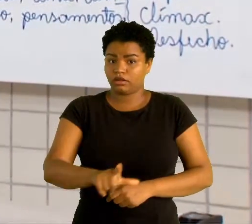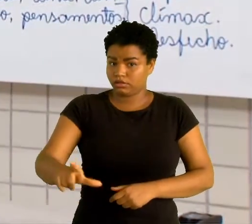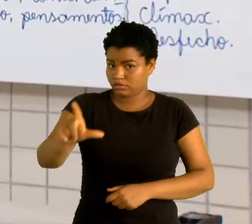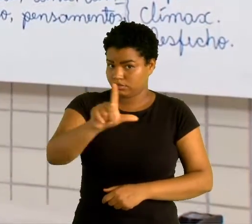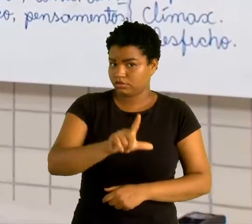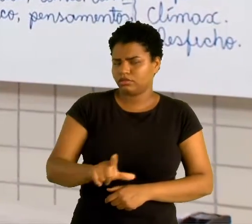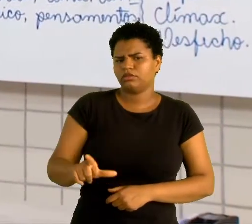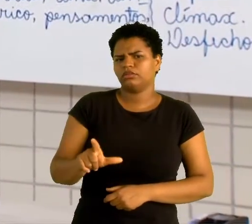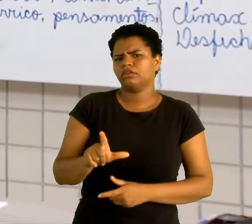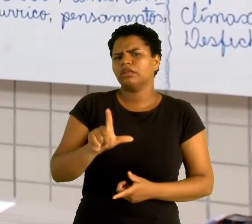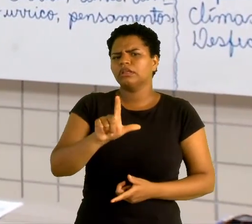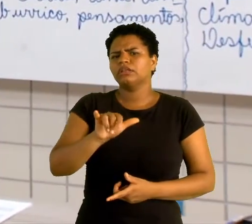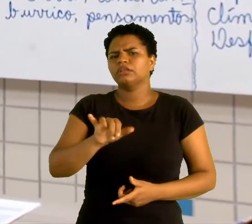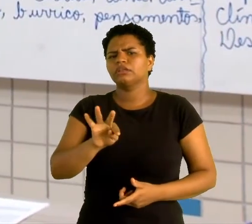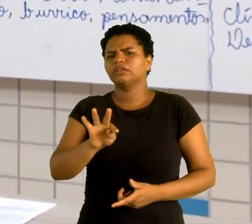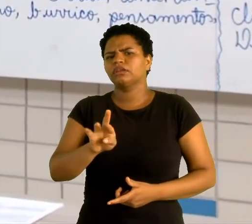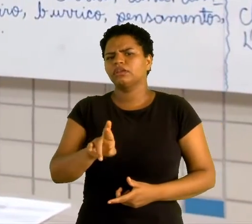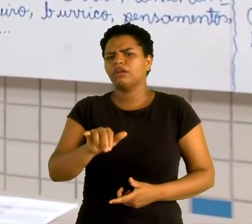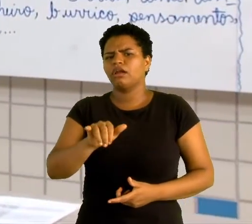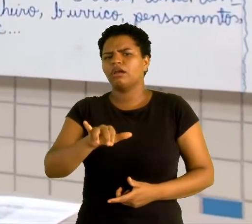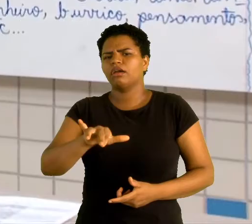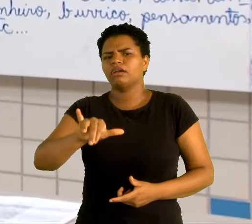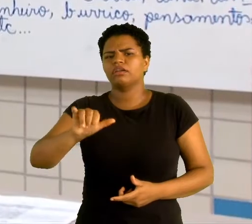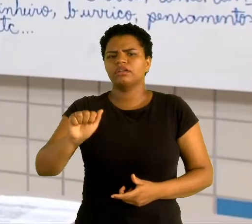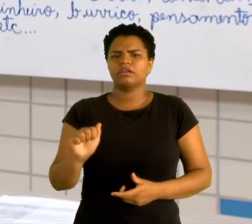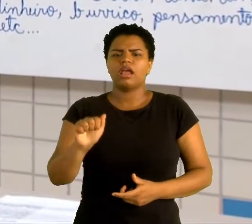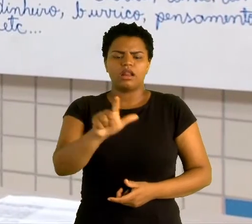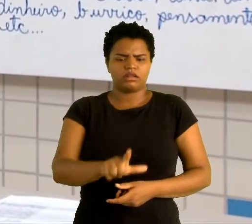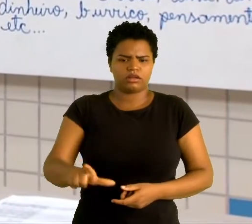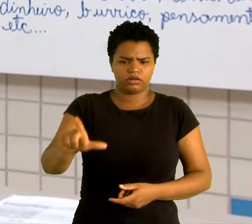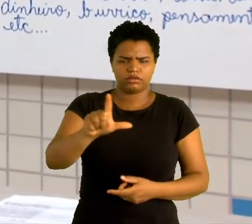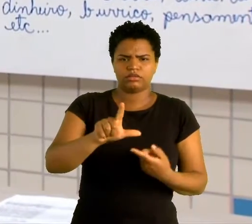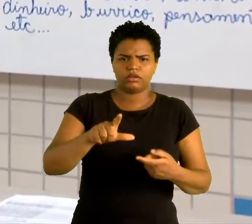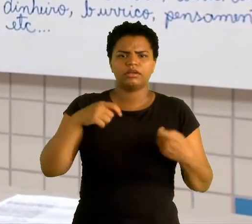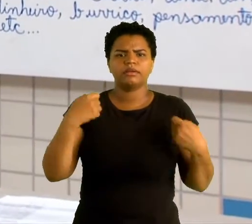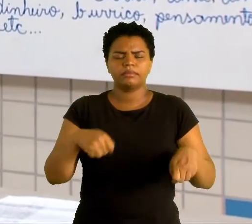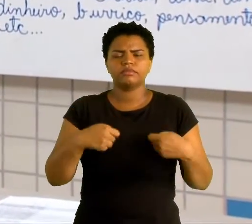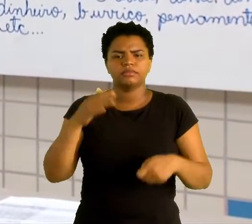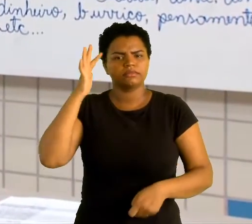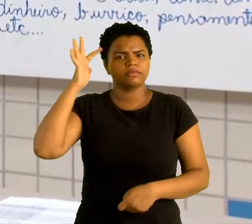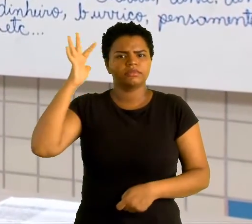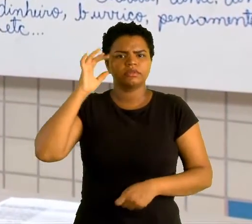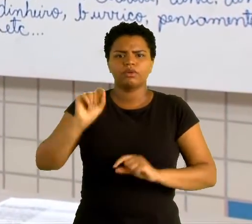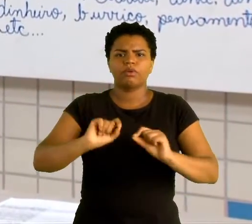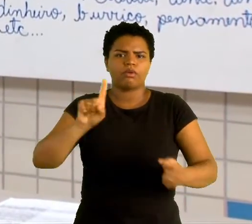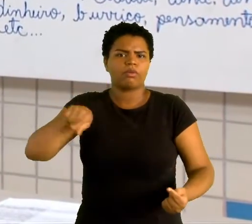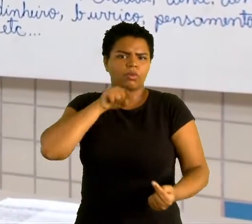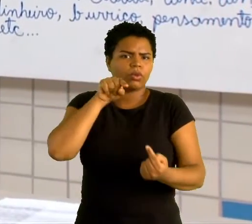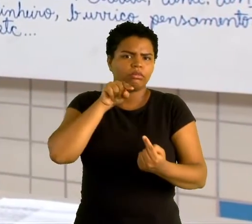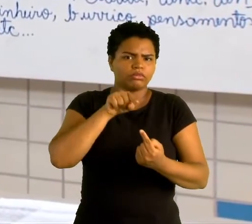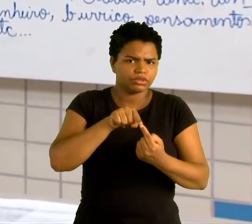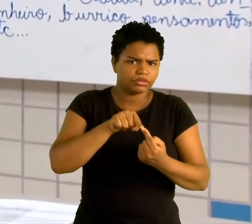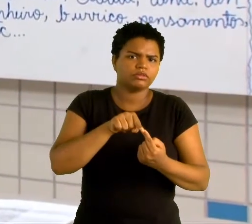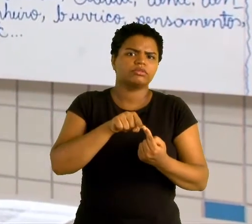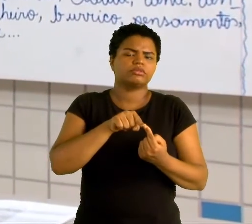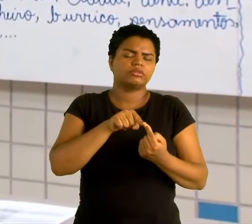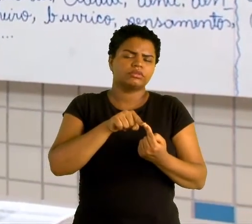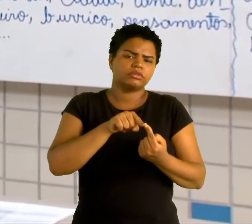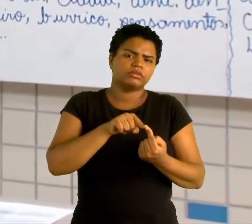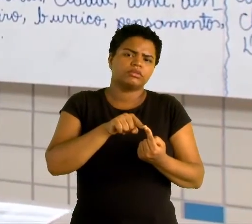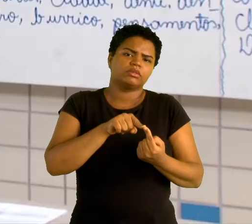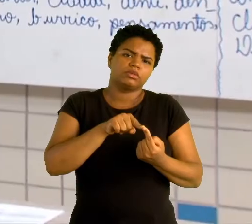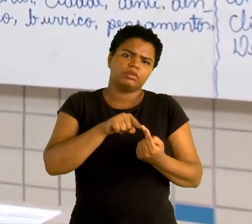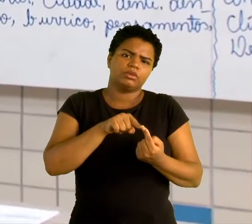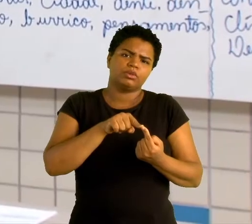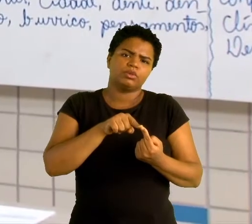literária. Quando se fala em literária, em literatura, a gente tem que pensar no objetivo para o qual